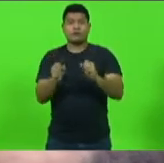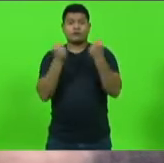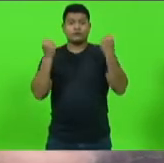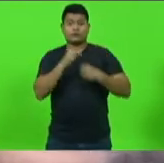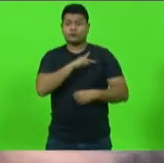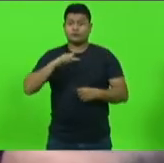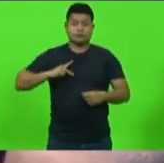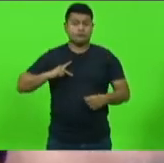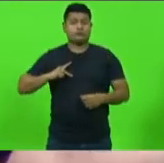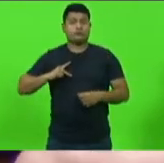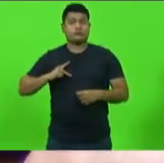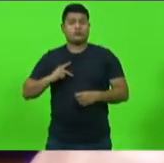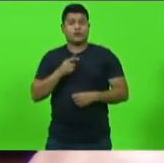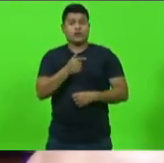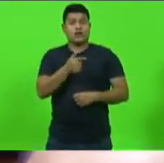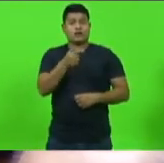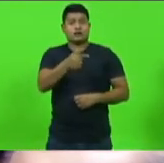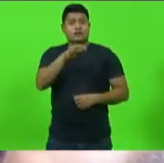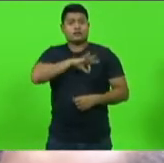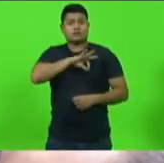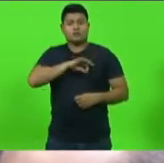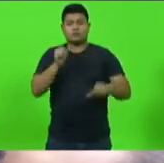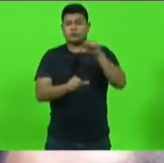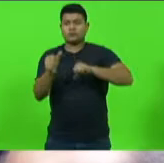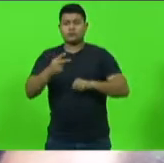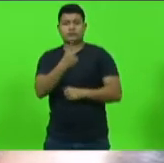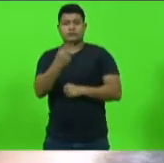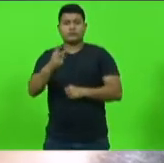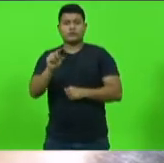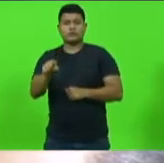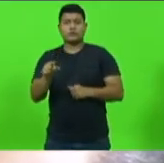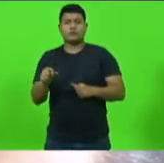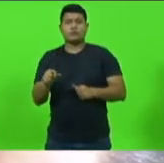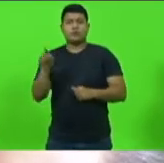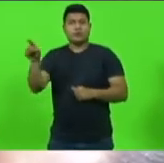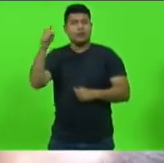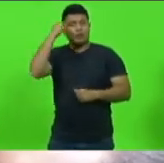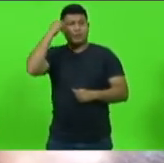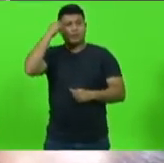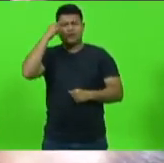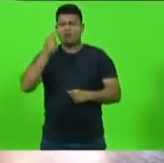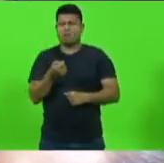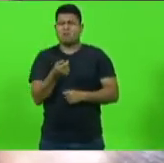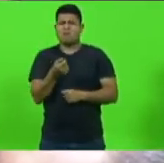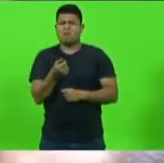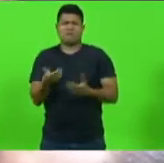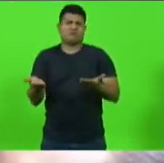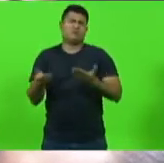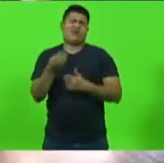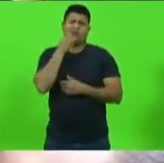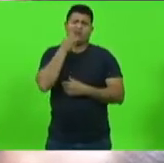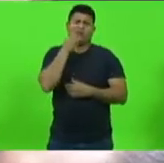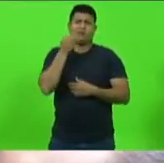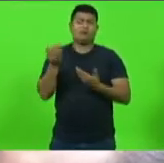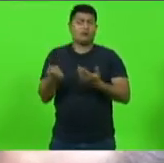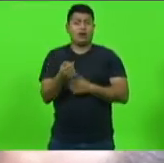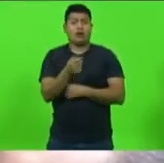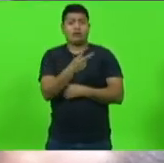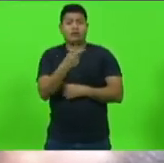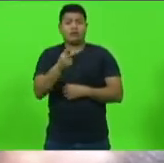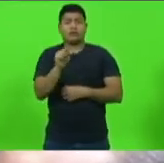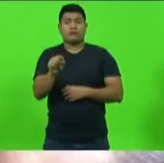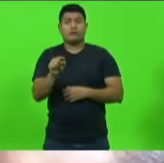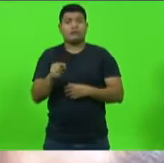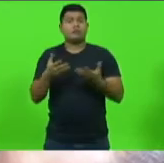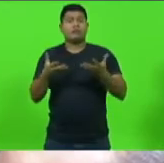Pública, de 7 para 22 mil, e ainda está achando pouco. Mas é claro que vai achar pouco, porque quer ganhar